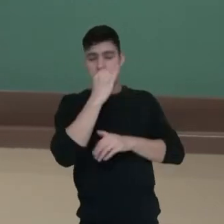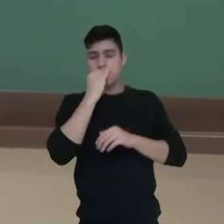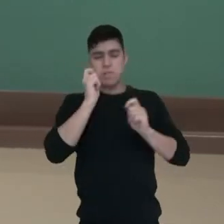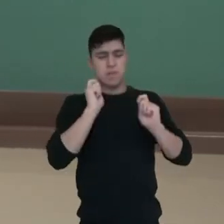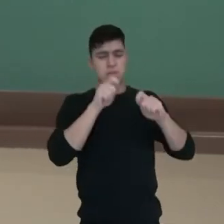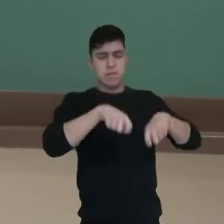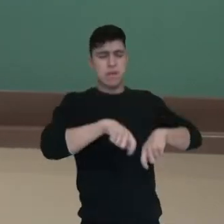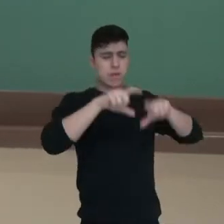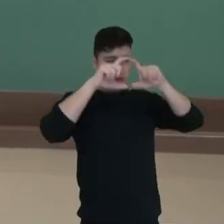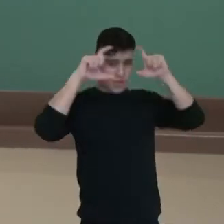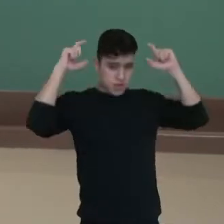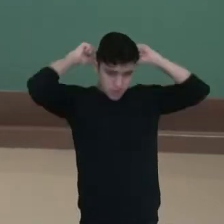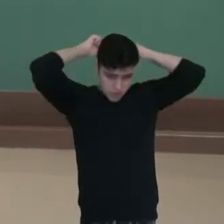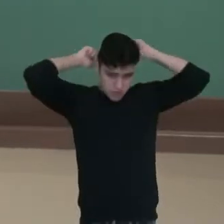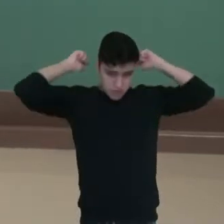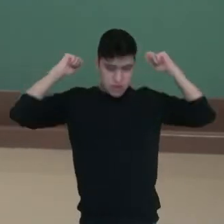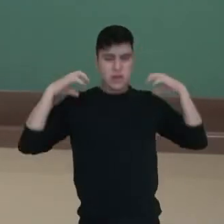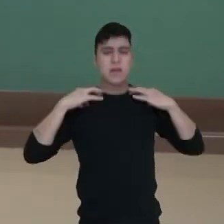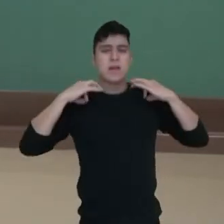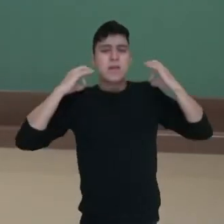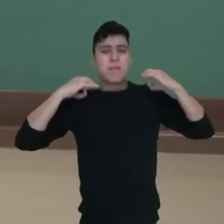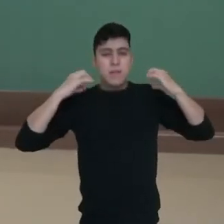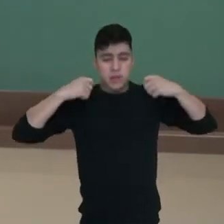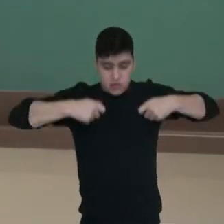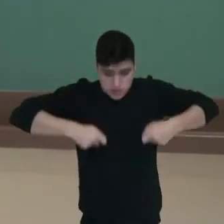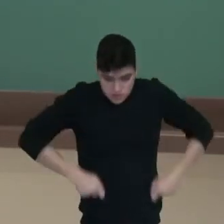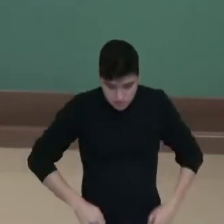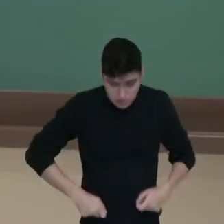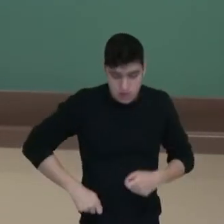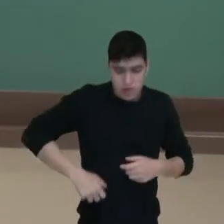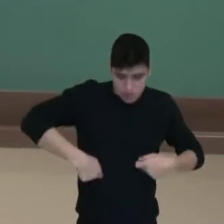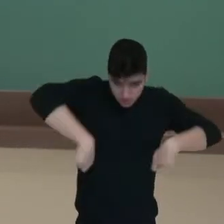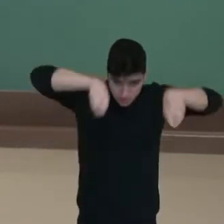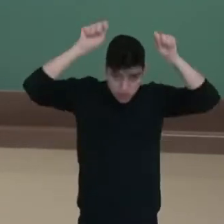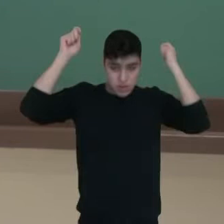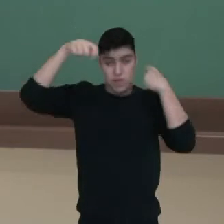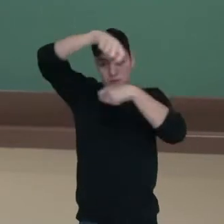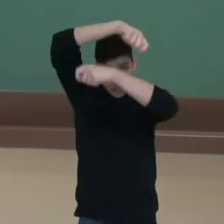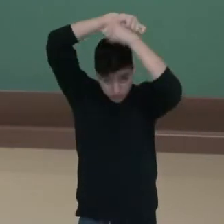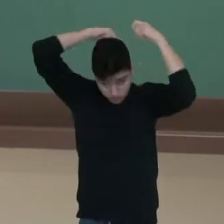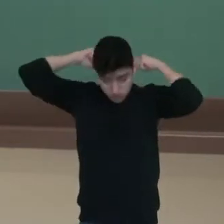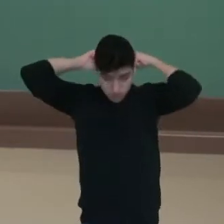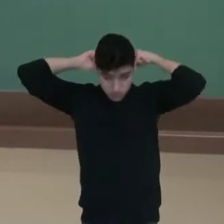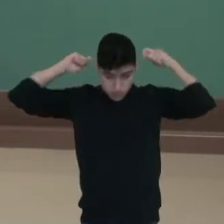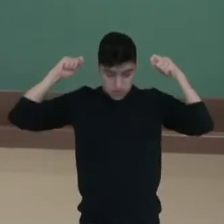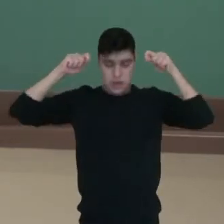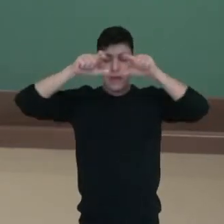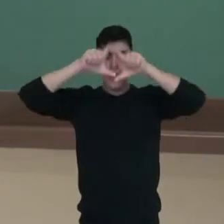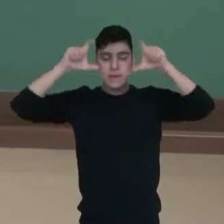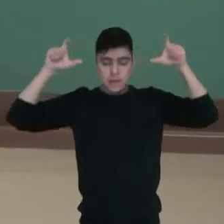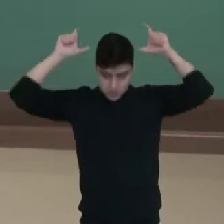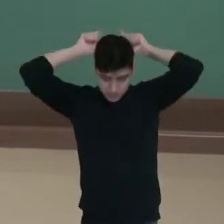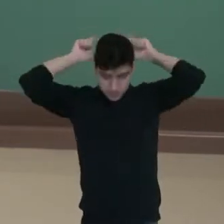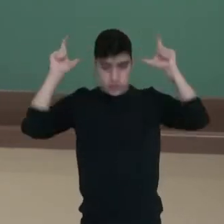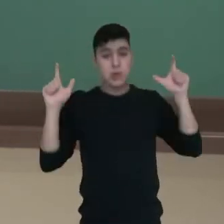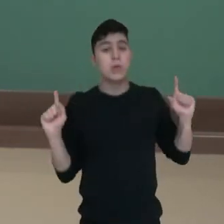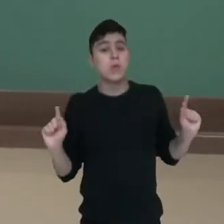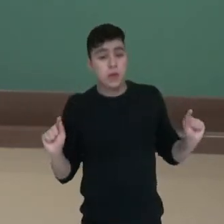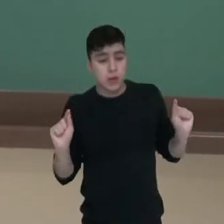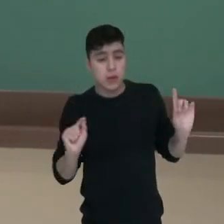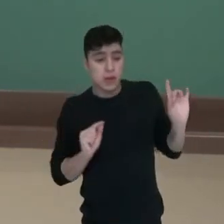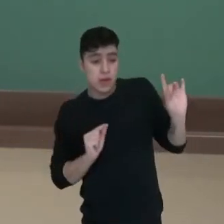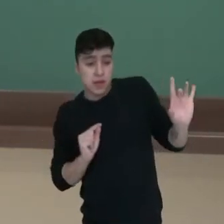até mesmo uma blusa de vocês e amarra lá na cabeça. E aí cada um